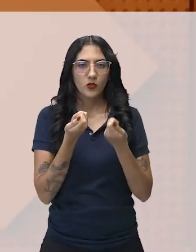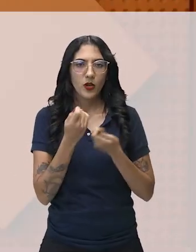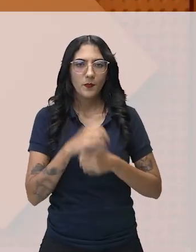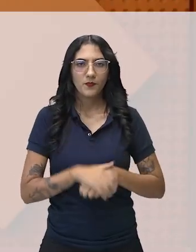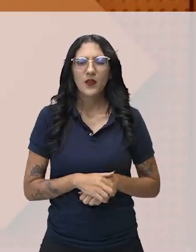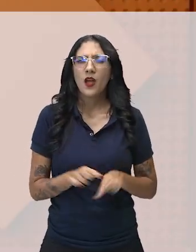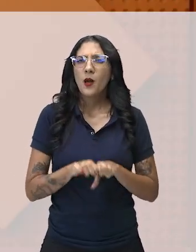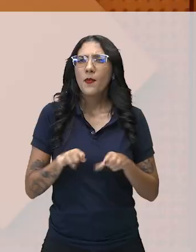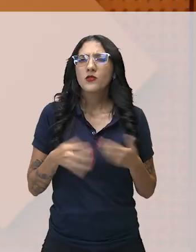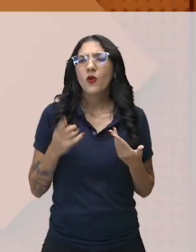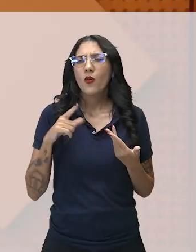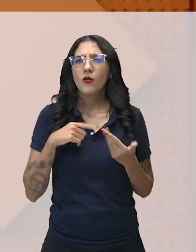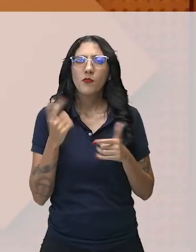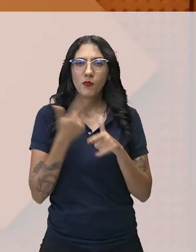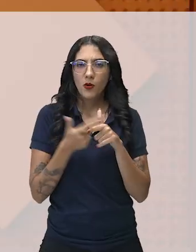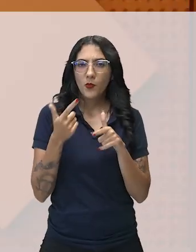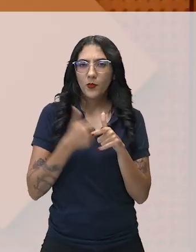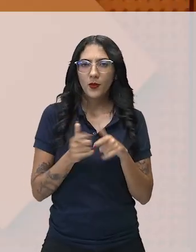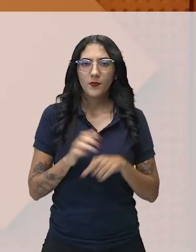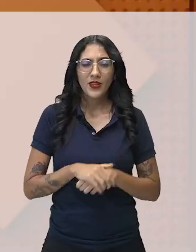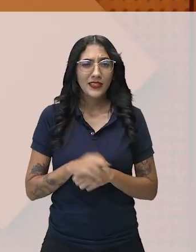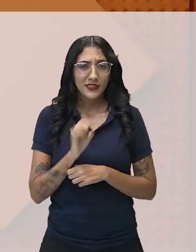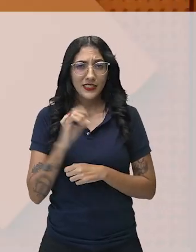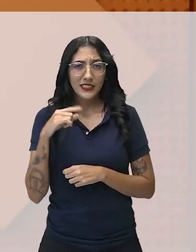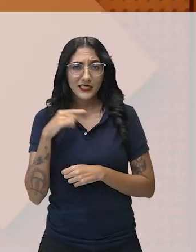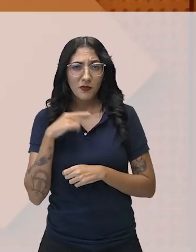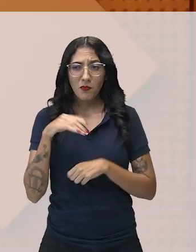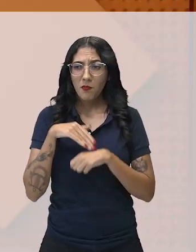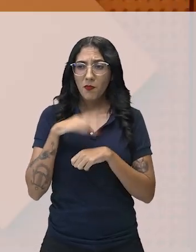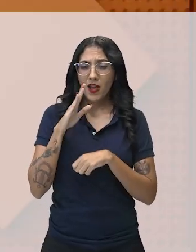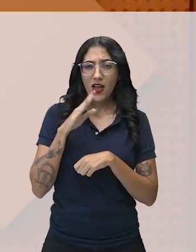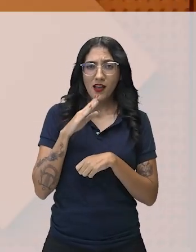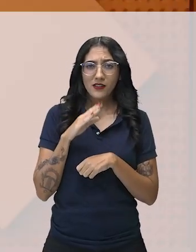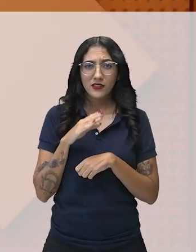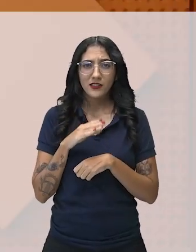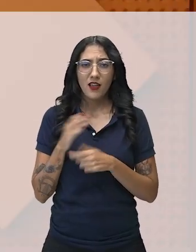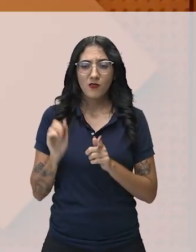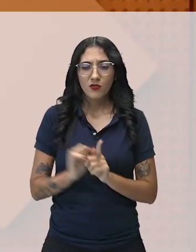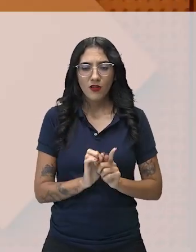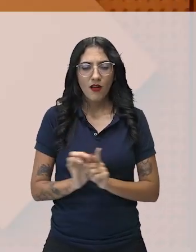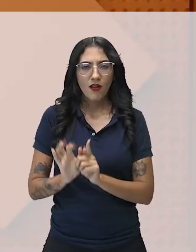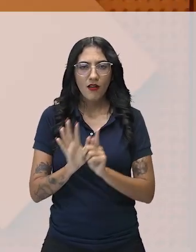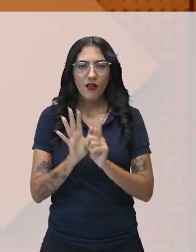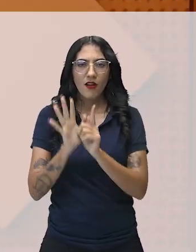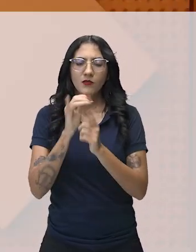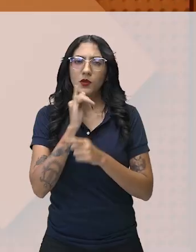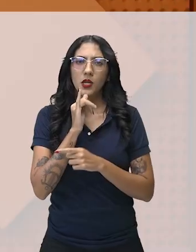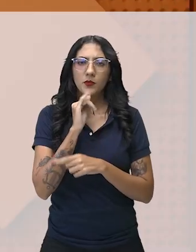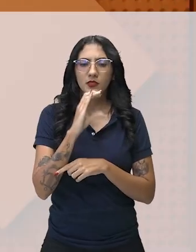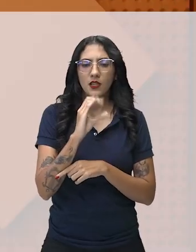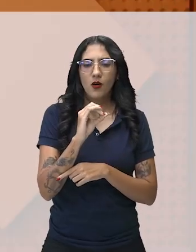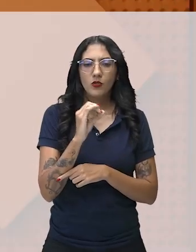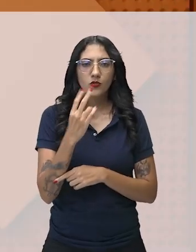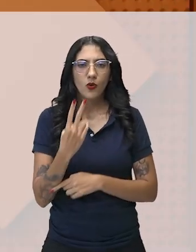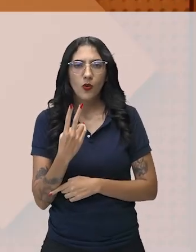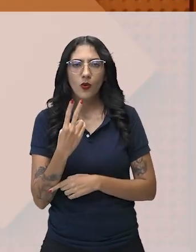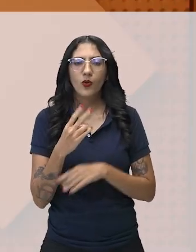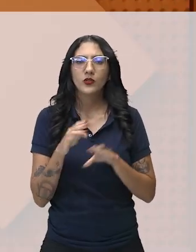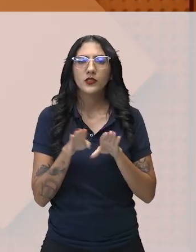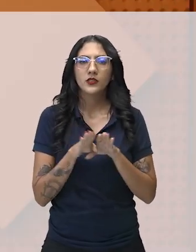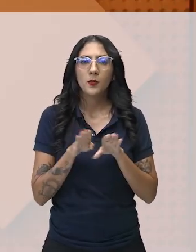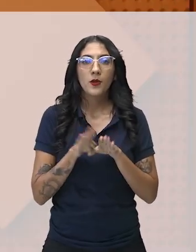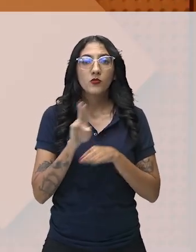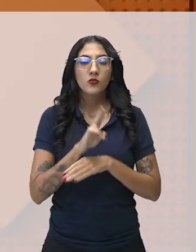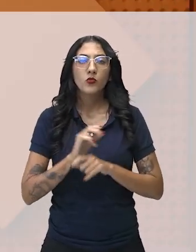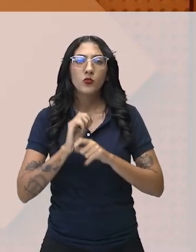problema, professor? Quando a gente manda mais desses gases do efeito estufa para a atmosfera, tipo CO2, através